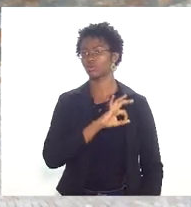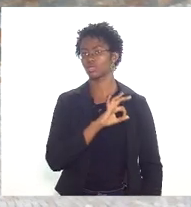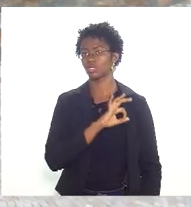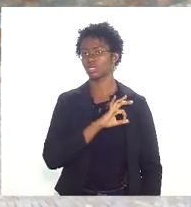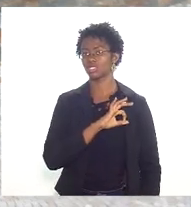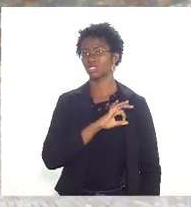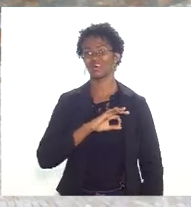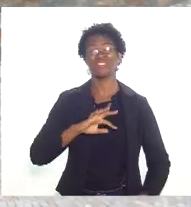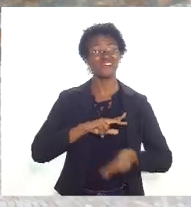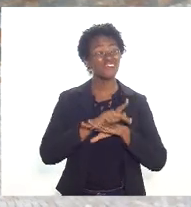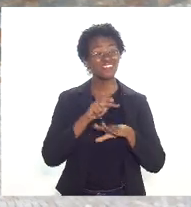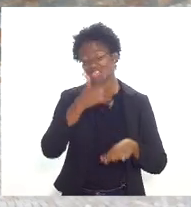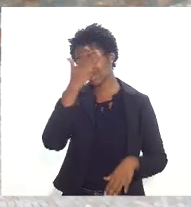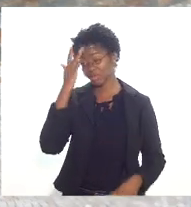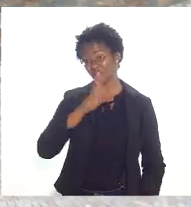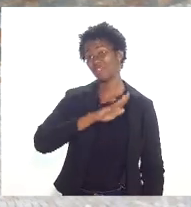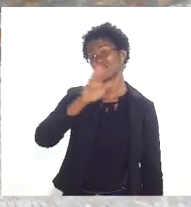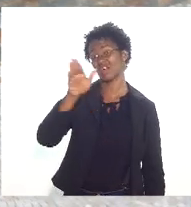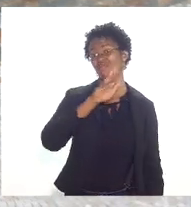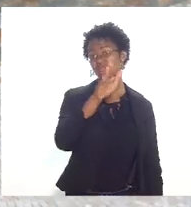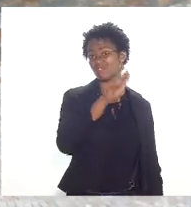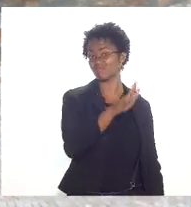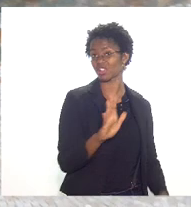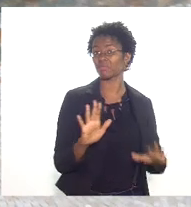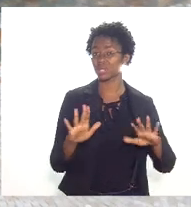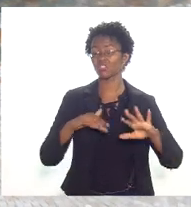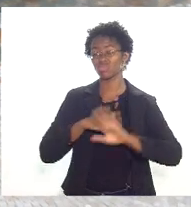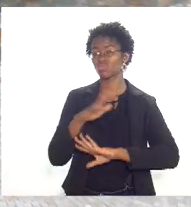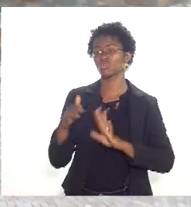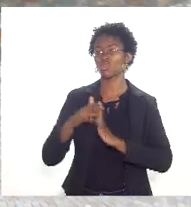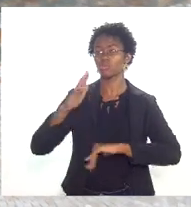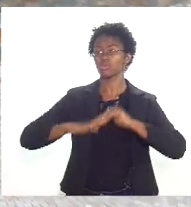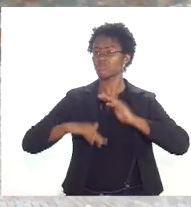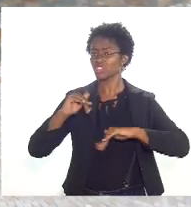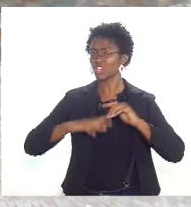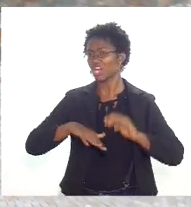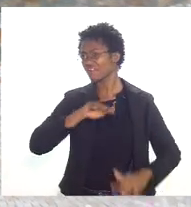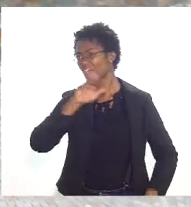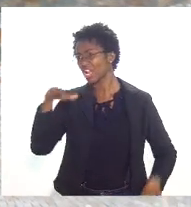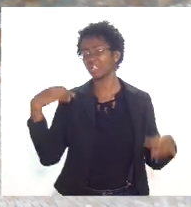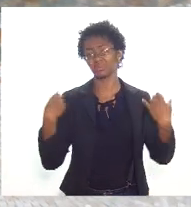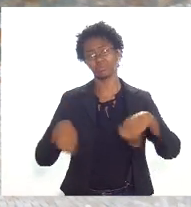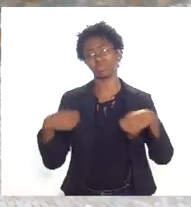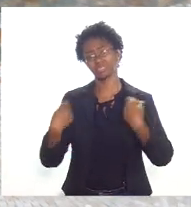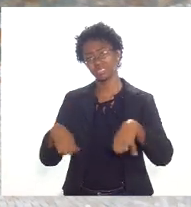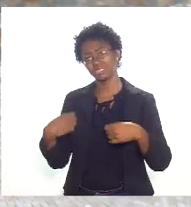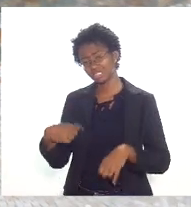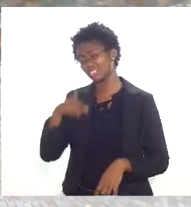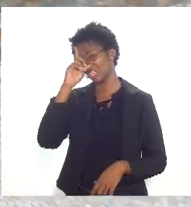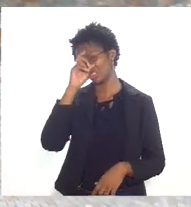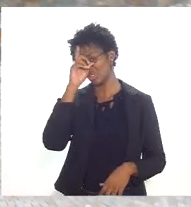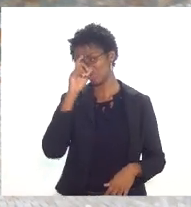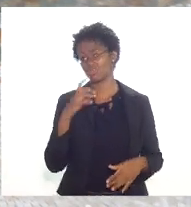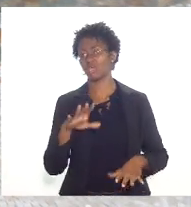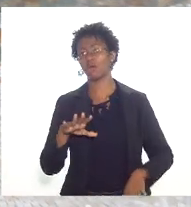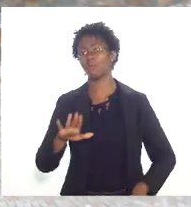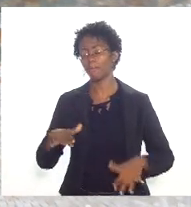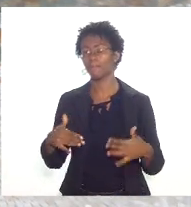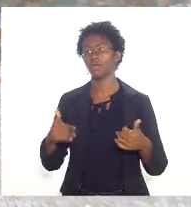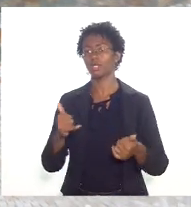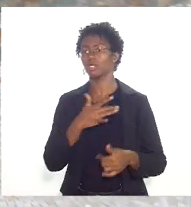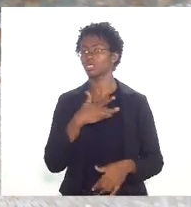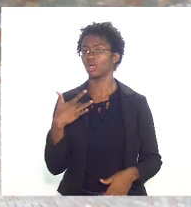um péssimo atendimento dito isso por todos os profissionais de segurança que dá-lhe precisão pro atendimento Digno e o que nós temos